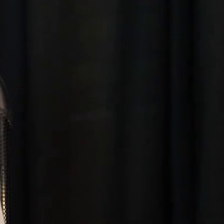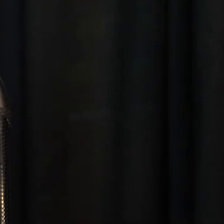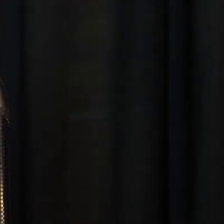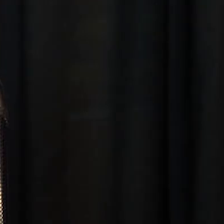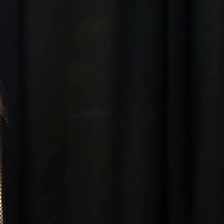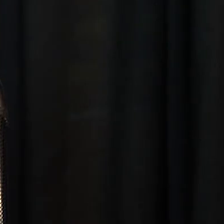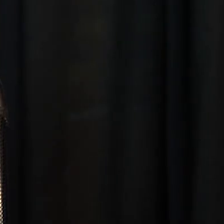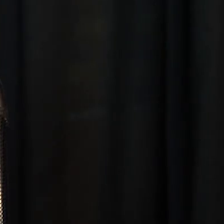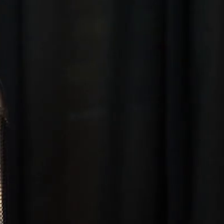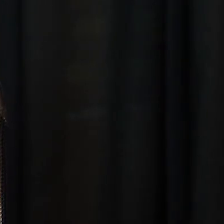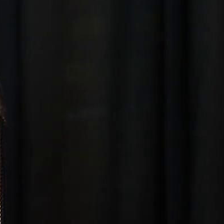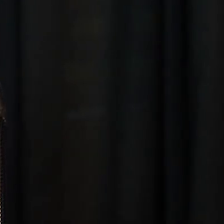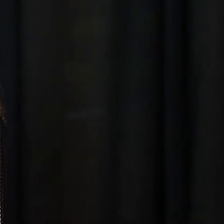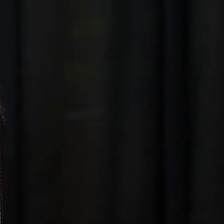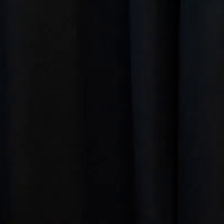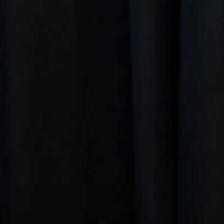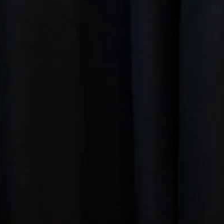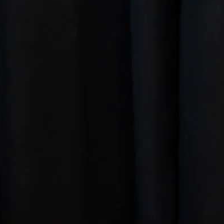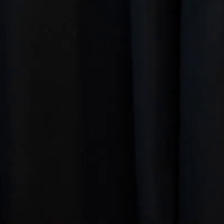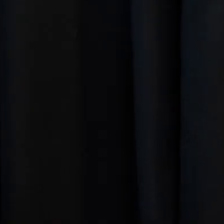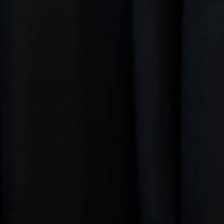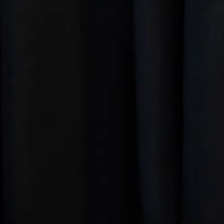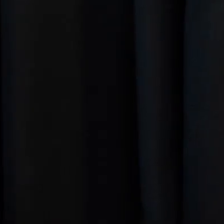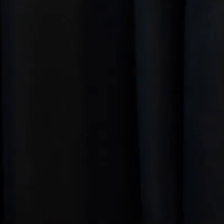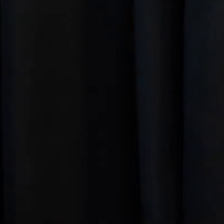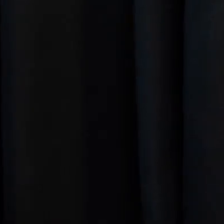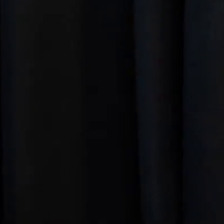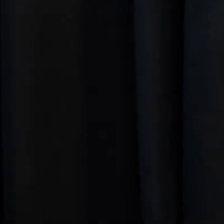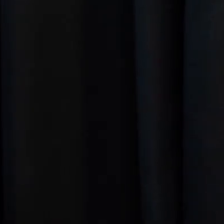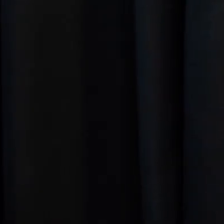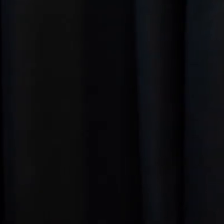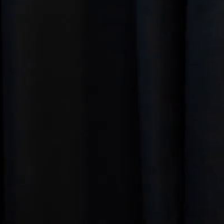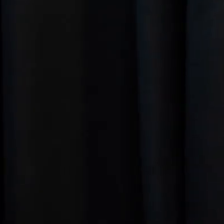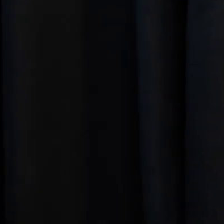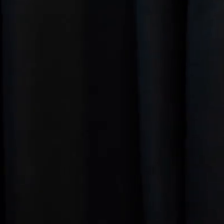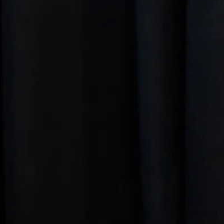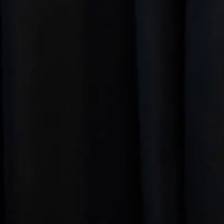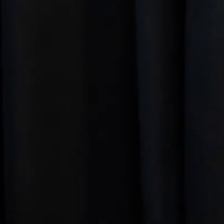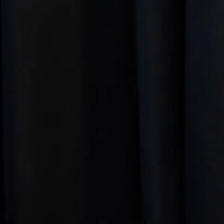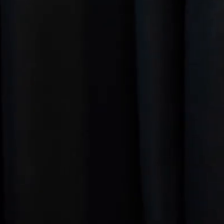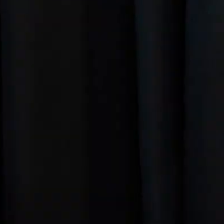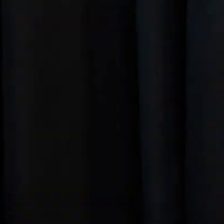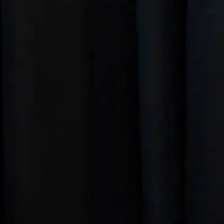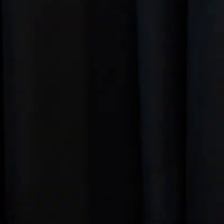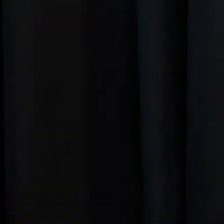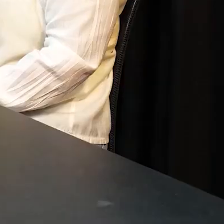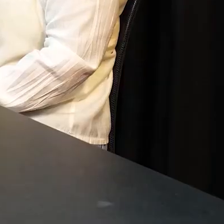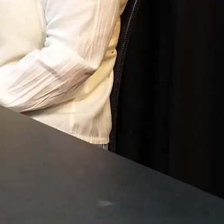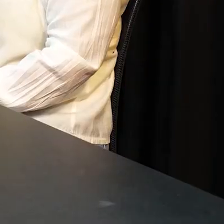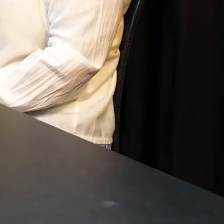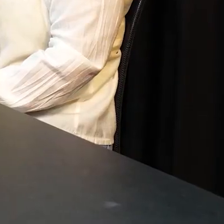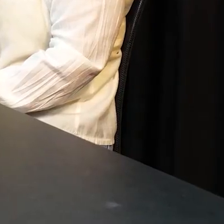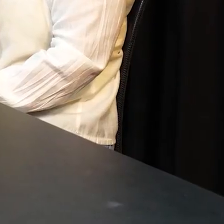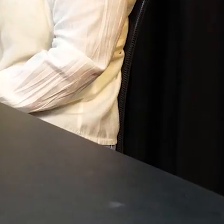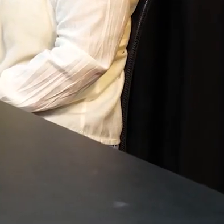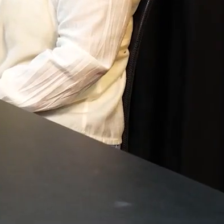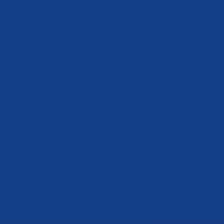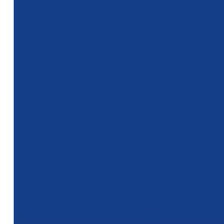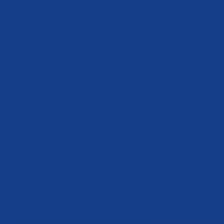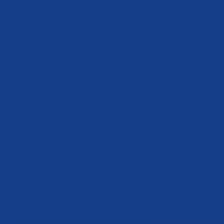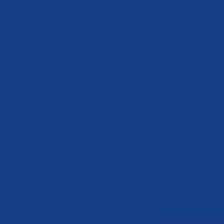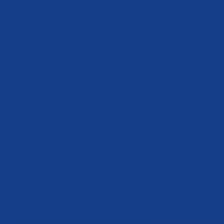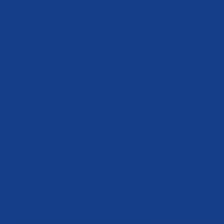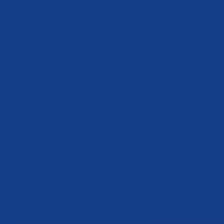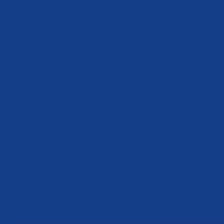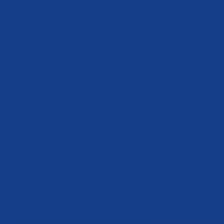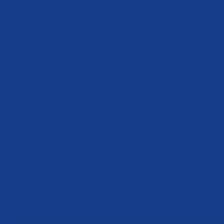Convidamos você para prosear com a gente. Para ouvir e contar histórias, para rir e se emocionar. Bora prosear!